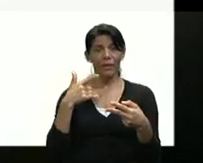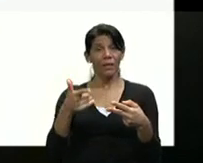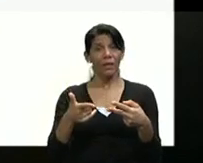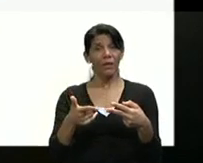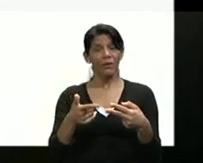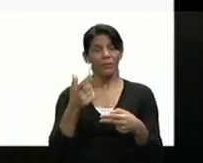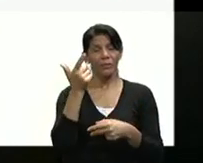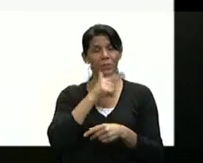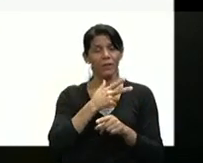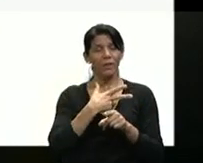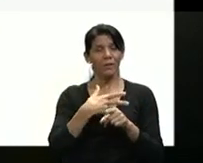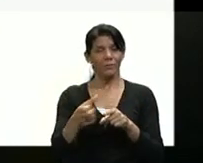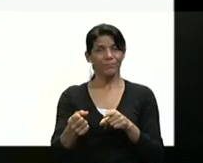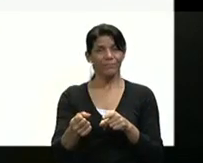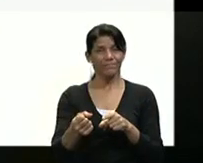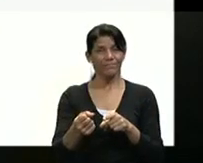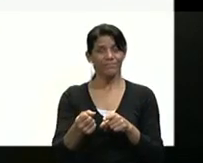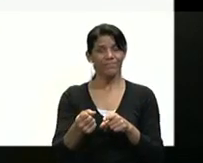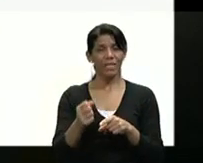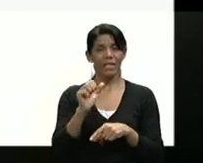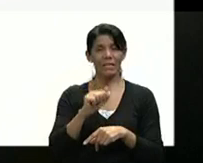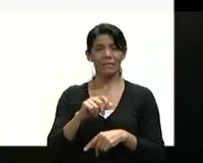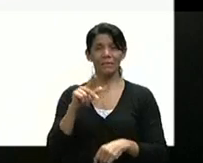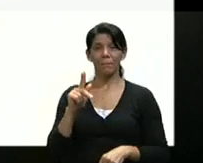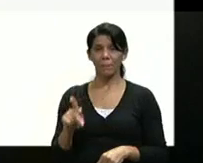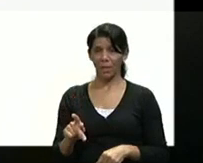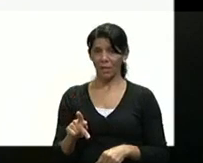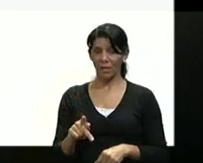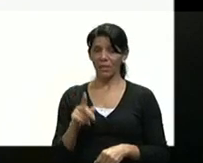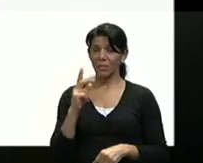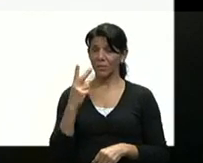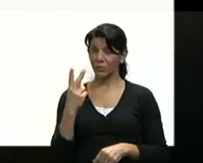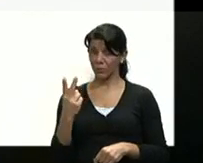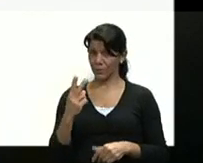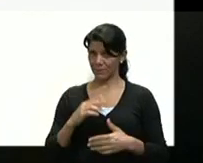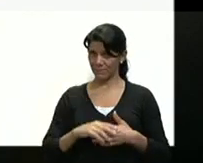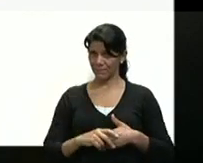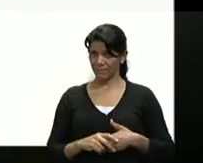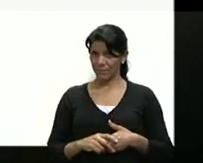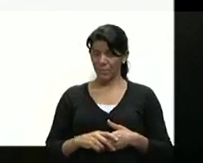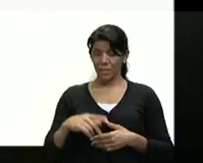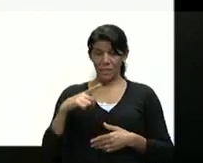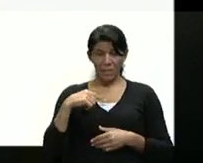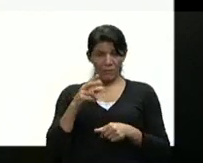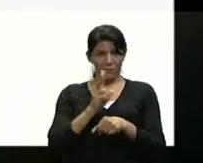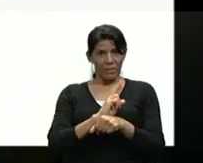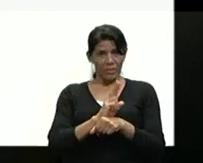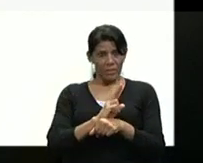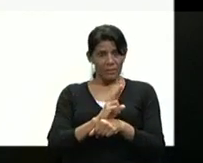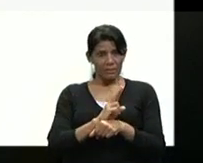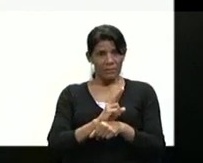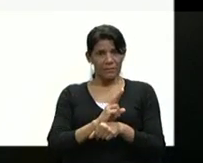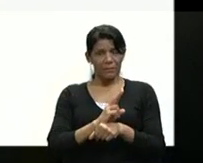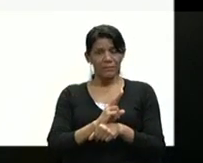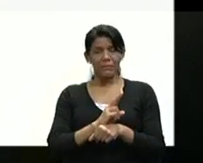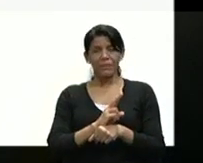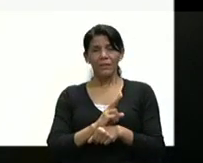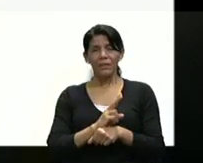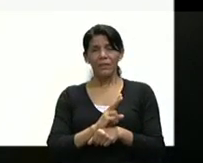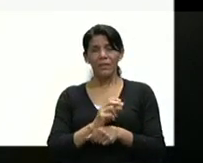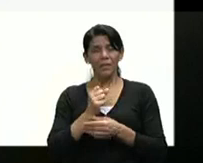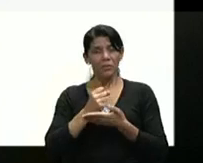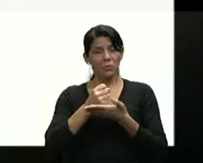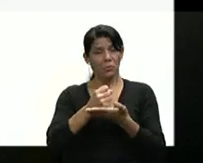de resolver a nossa situação problema 2, onde a vigilância epidemiológica vai auxiliar